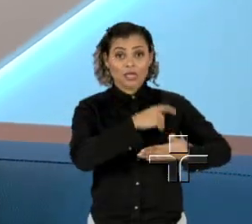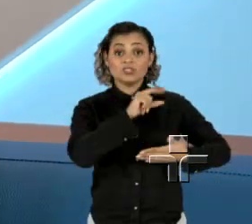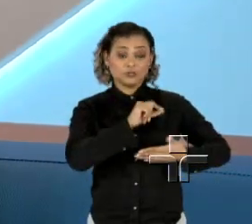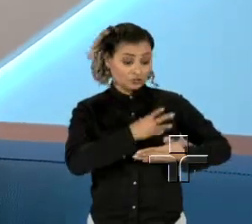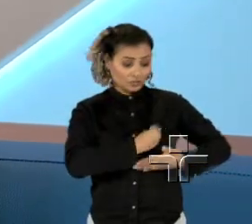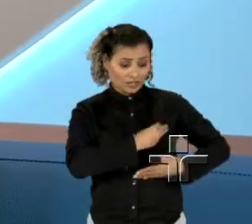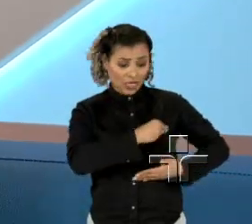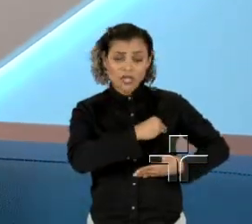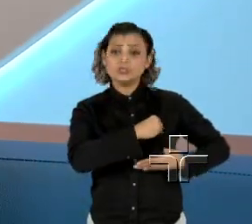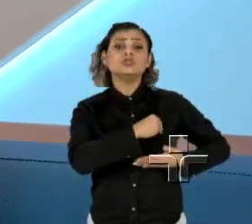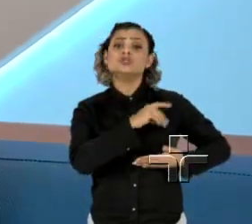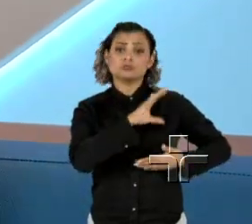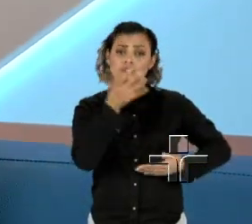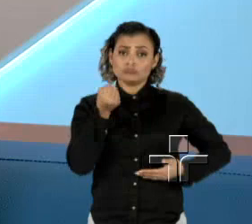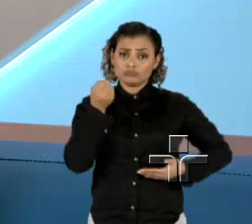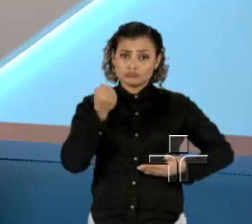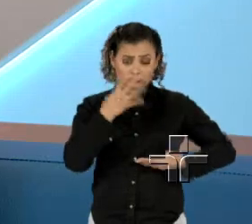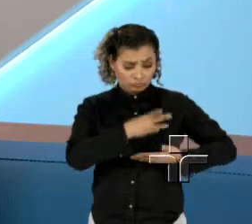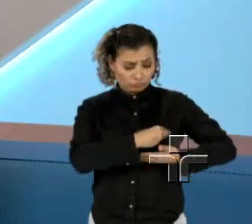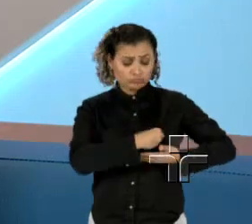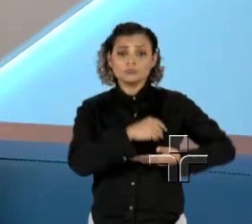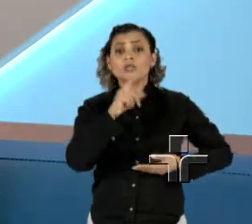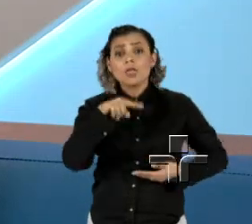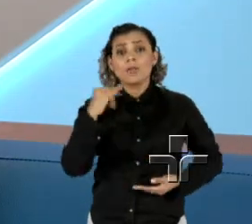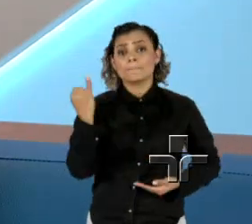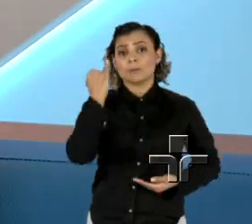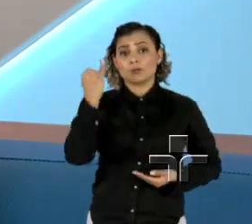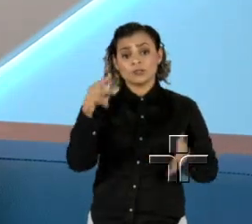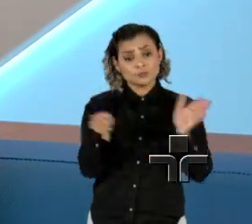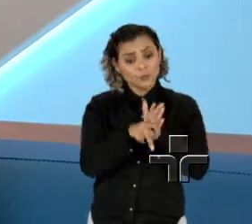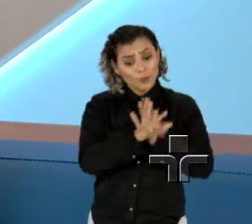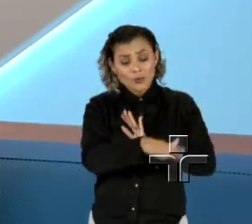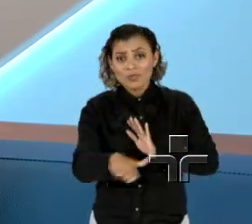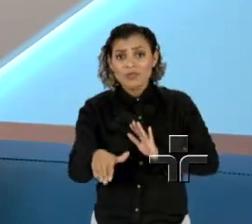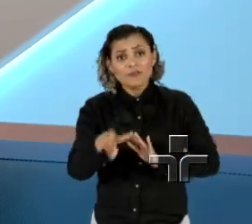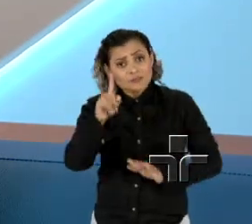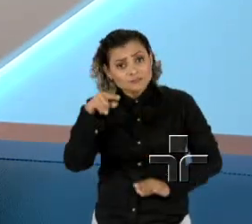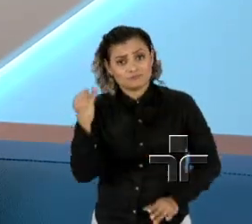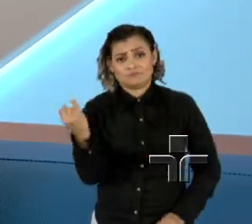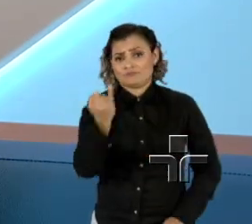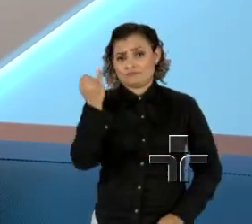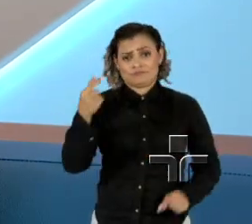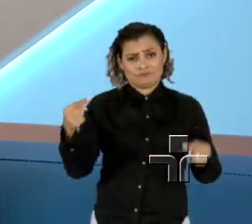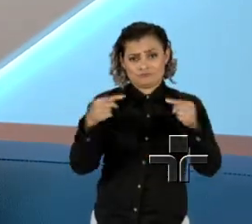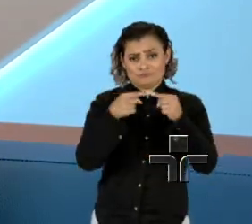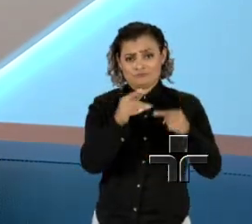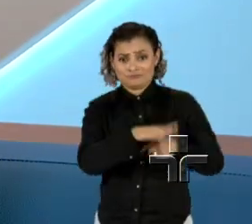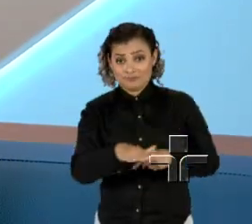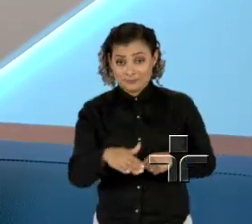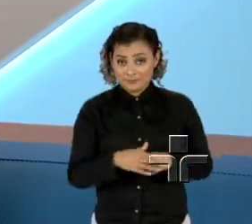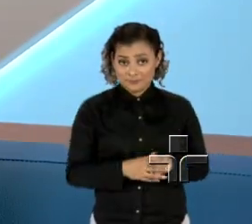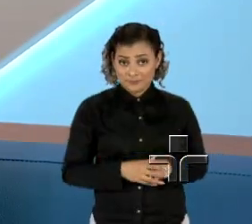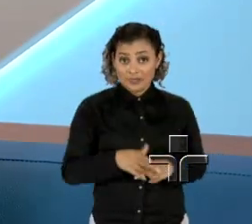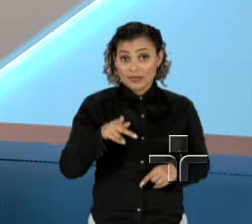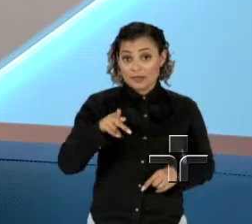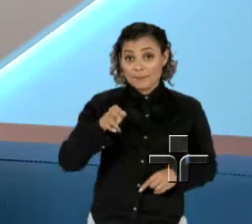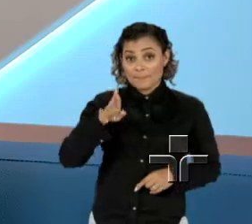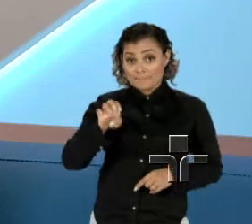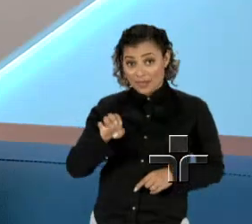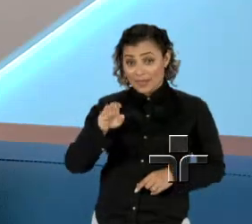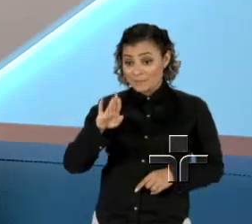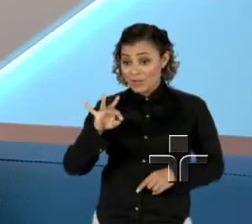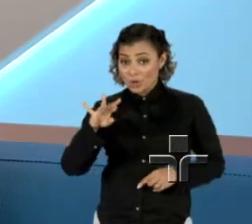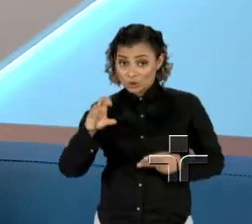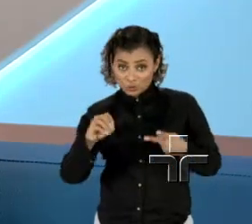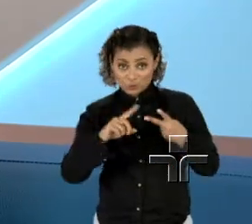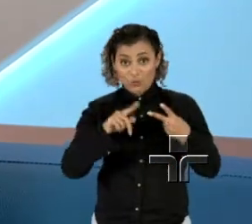vivo. Então, ele tem tudo que a criança precisa. E o pré-biótico,